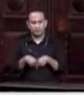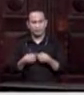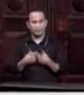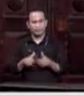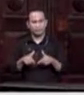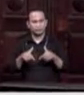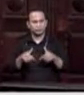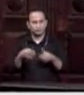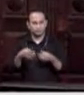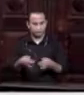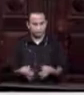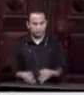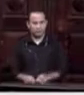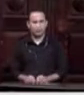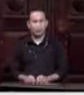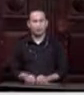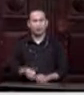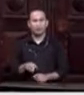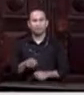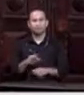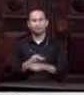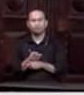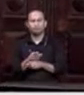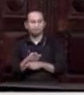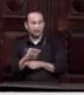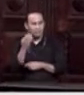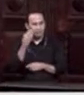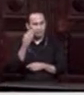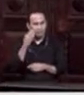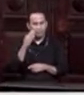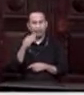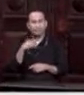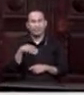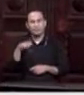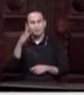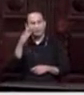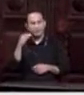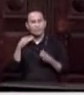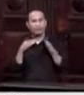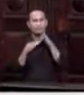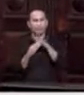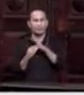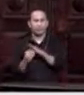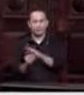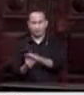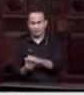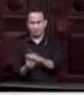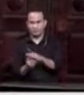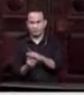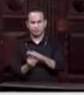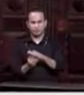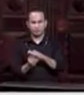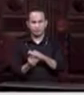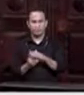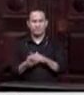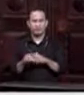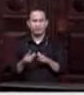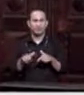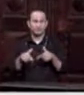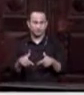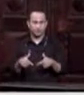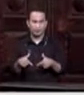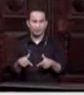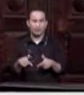democrática e buscando ouvir as bancadas sabendo das limitações muitas das vezes em acatar